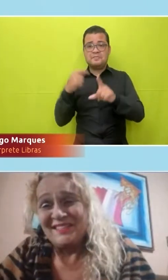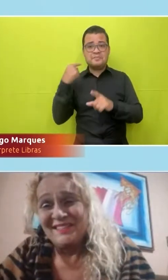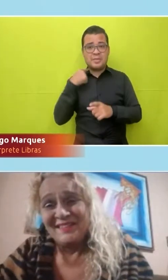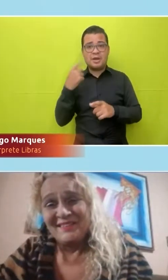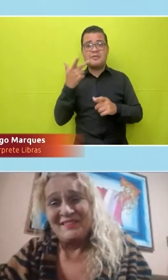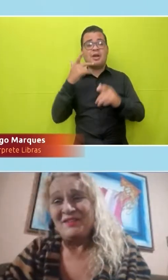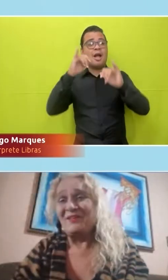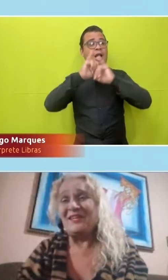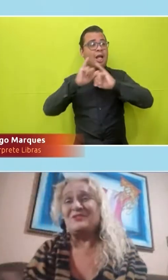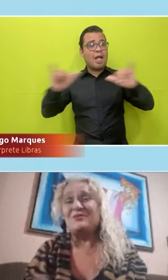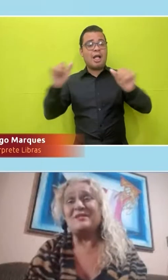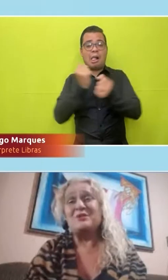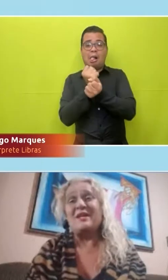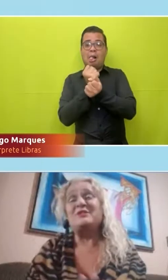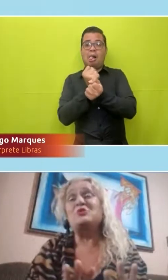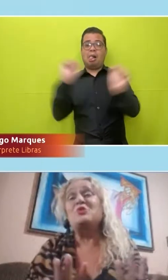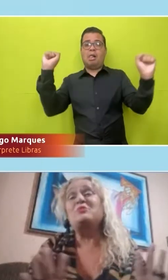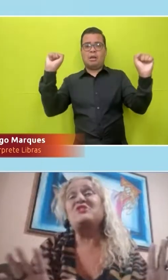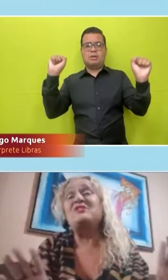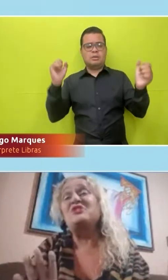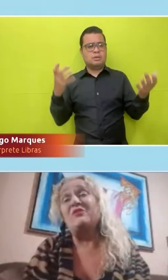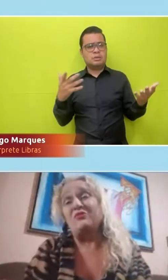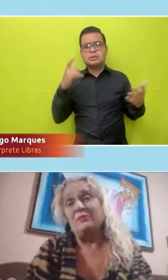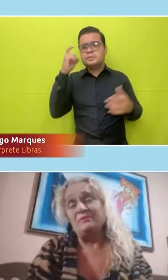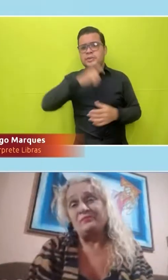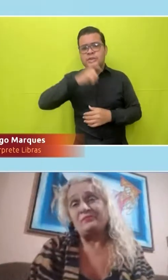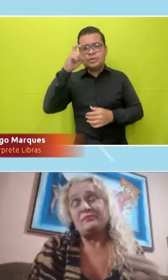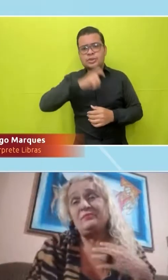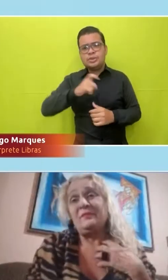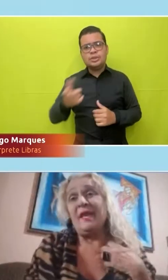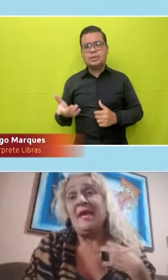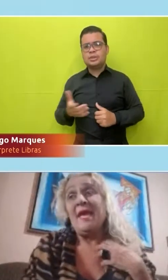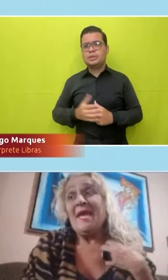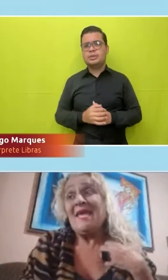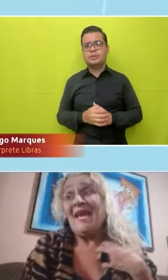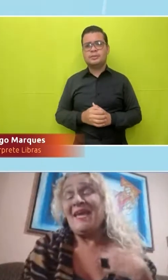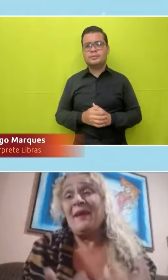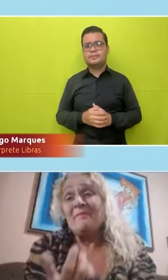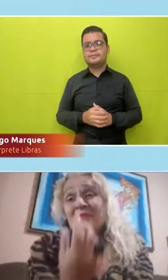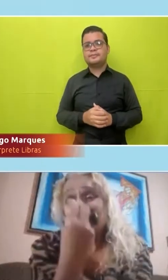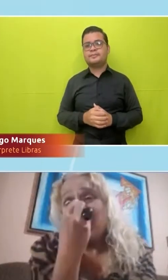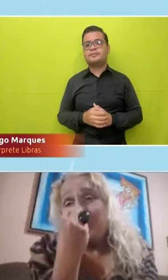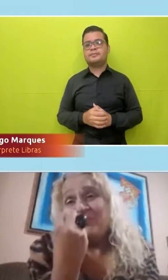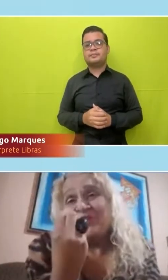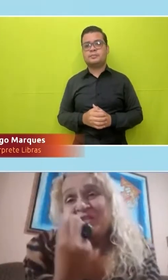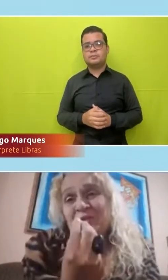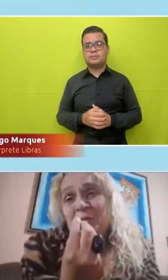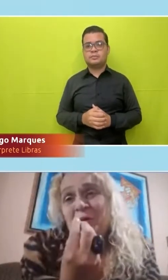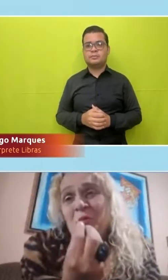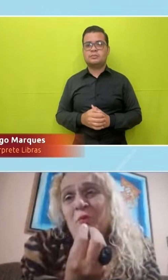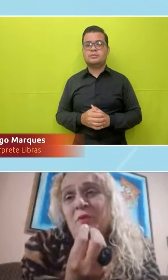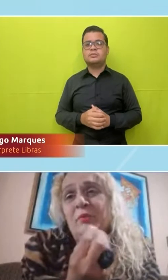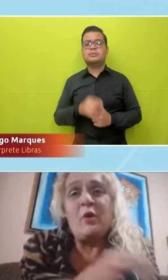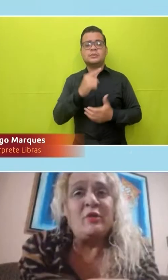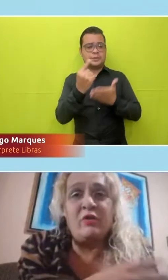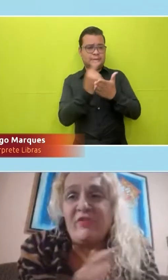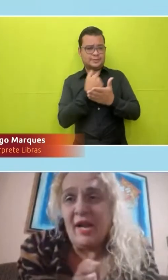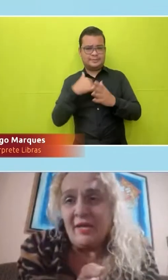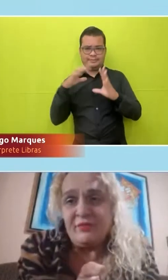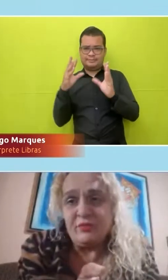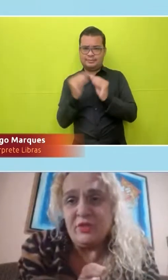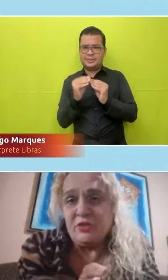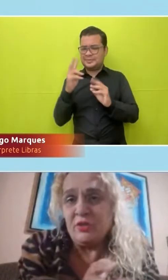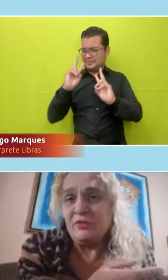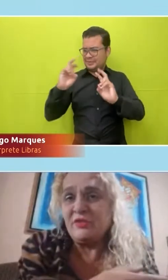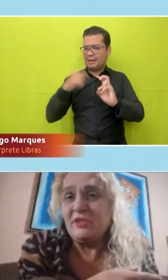mentira. Não, isso é subjetivo. E aí, só para me fechar a sua pergunta, porque eu adoro falar,